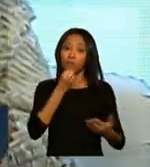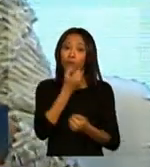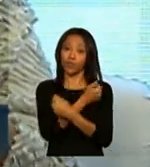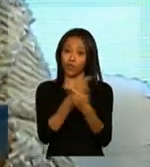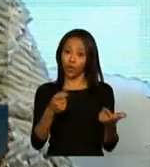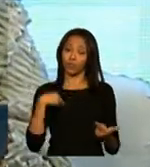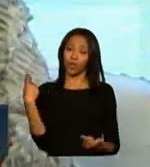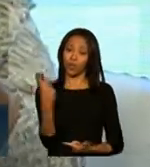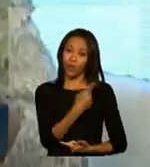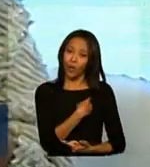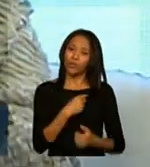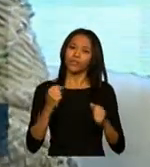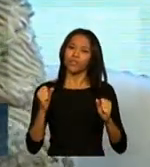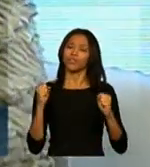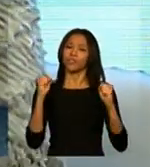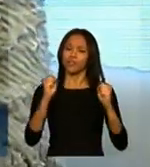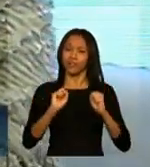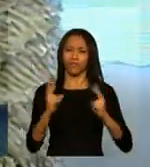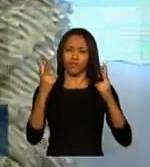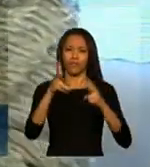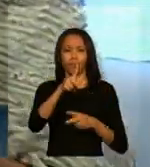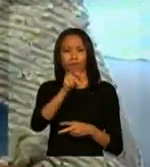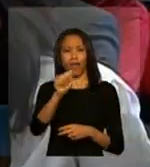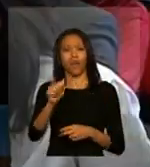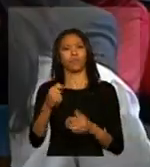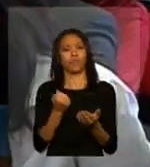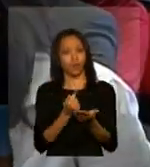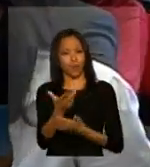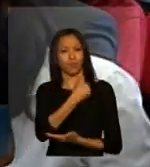nós, viva o PAA e viva a construção das compras públicas.